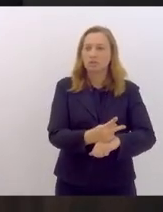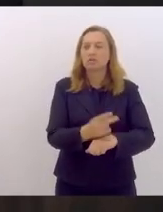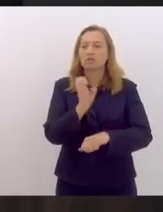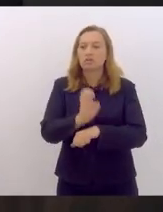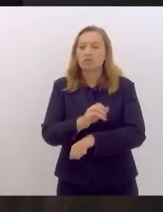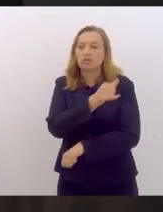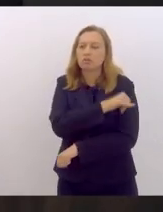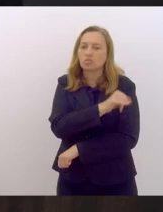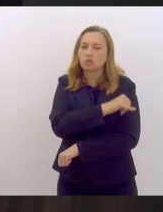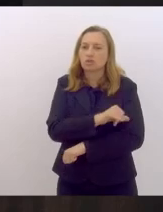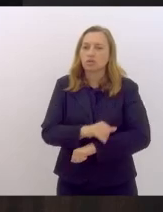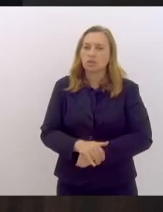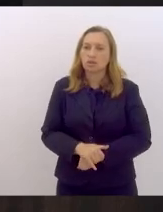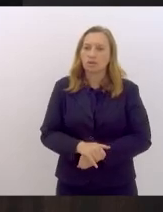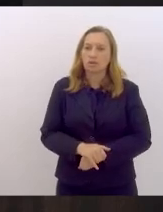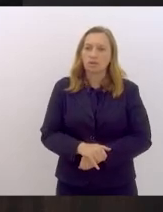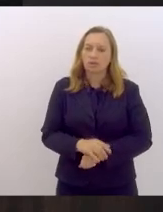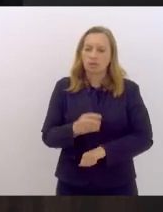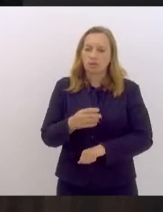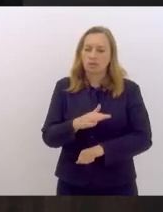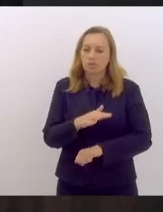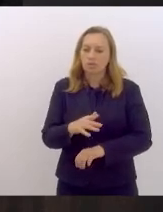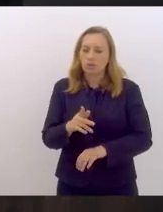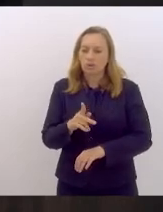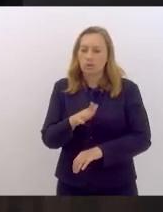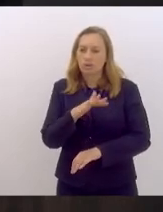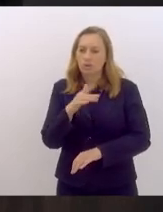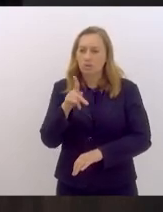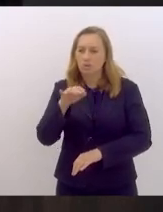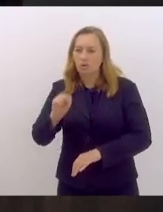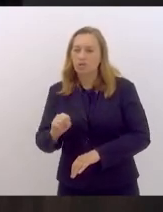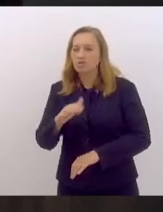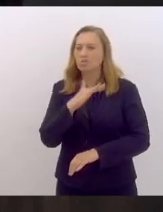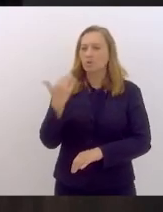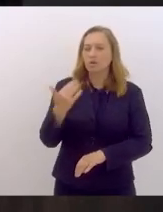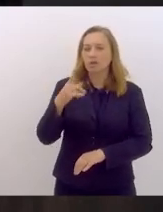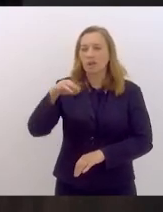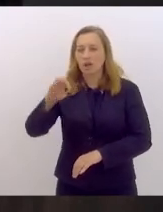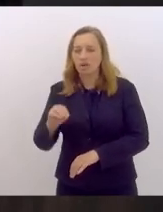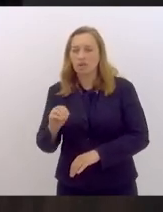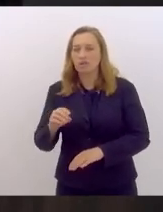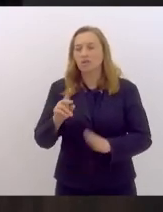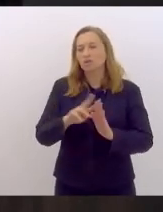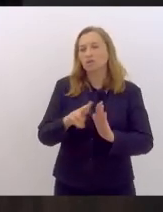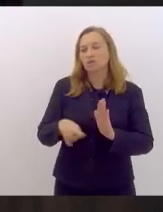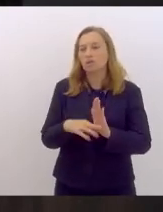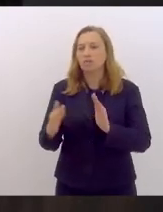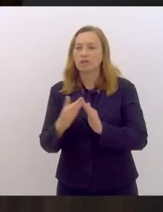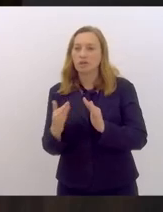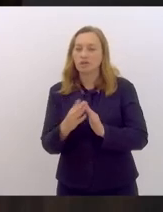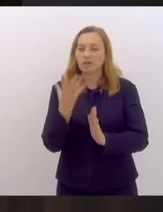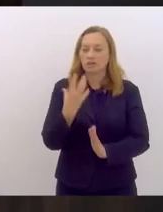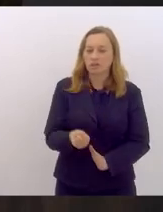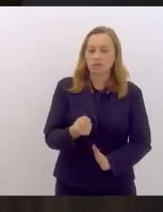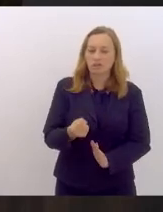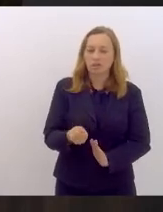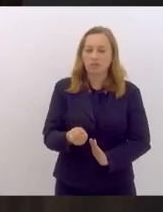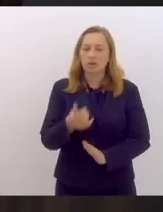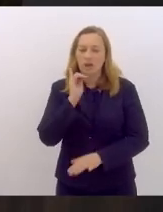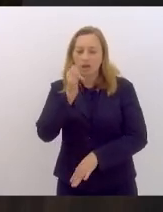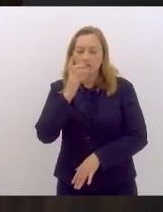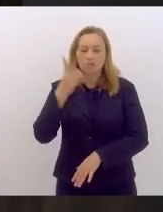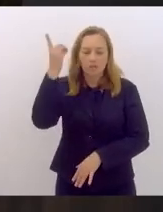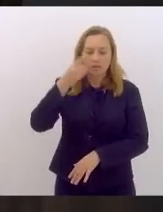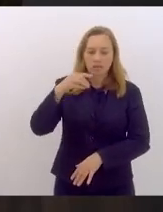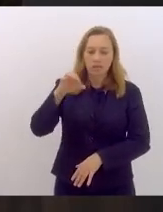Estado do Rio de Janeiro, pós-morte, ao ilustríssimo senhor Cláudio Rosa. Parecer das comissões normas internas e proposições externas, favorável. Relator,